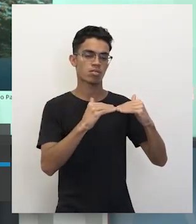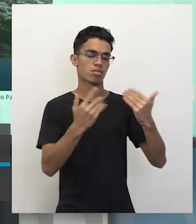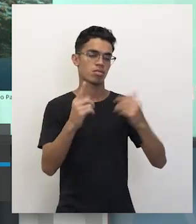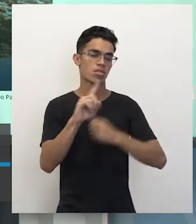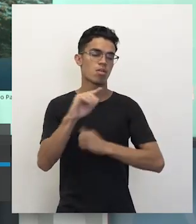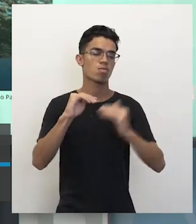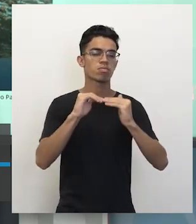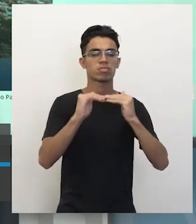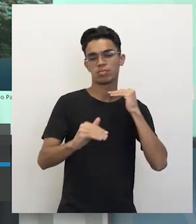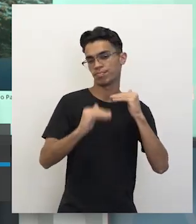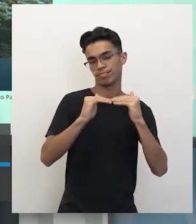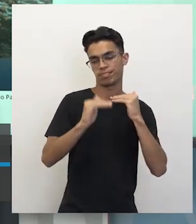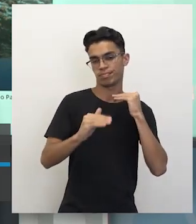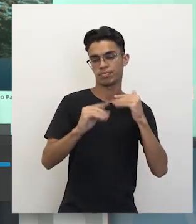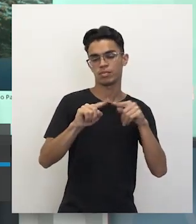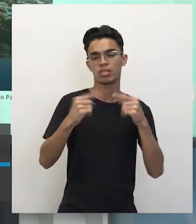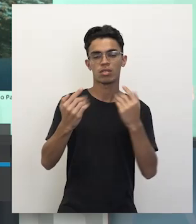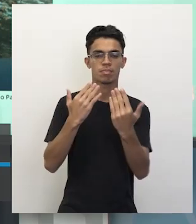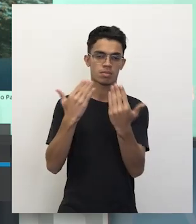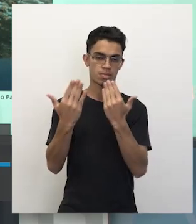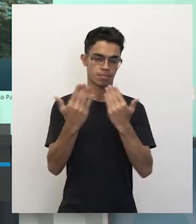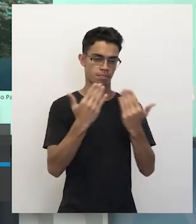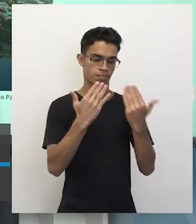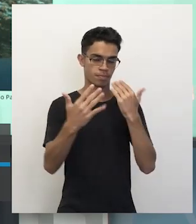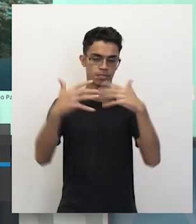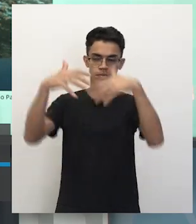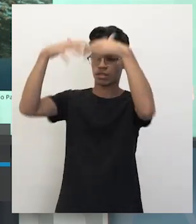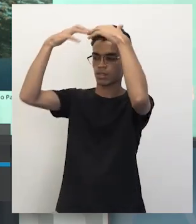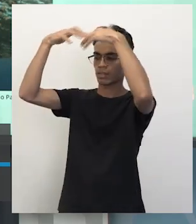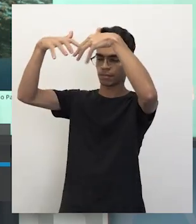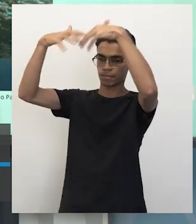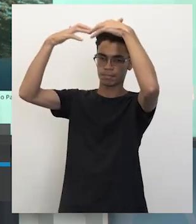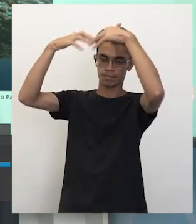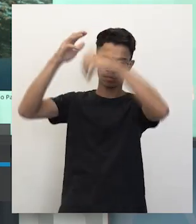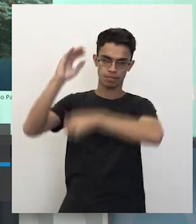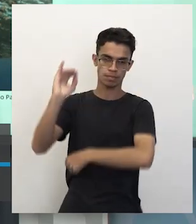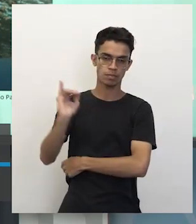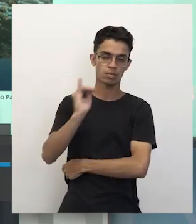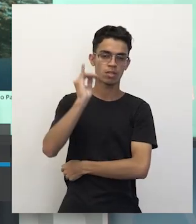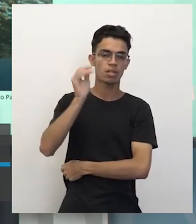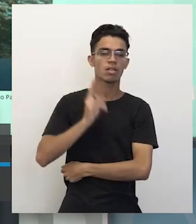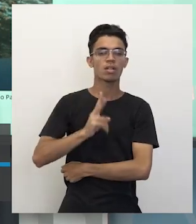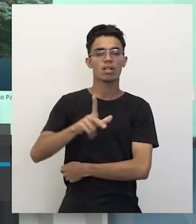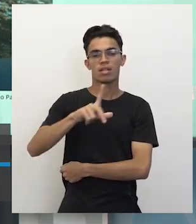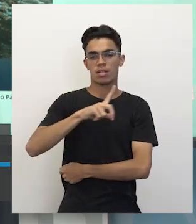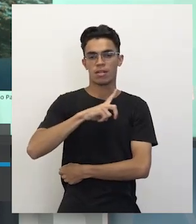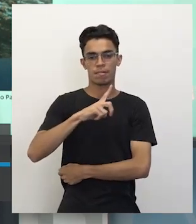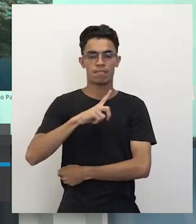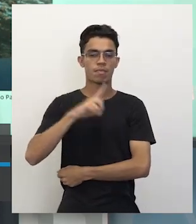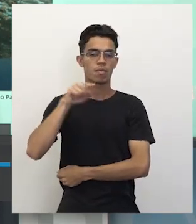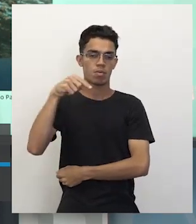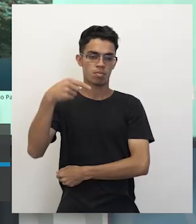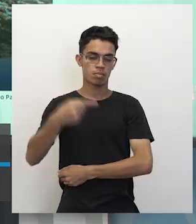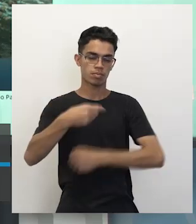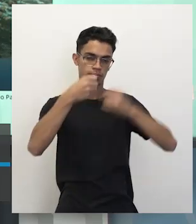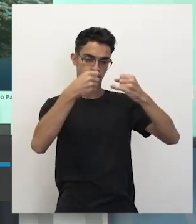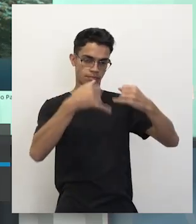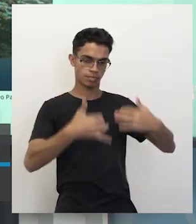ou discordar cegamente, mas discutir. Acho que vale a reflexão sempre, tá bom? Mas já já a gente fala mais sobre isso.